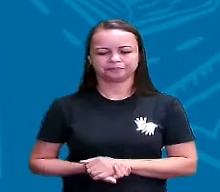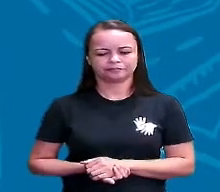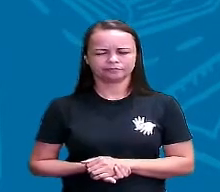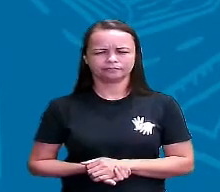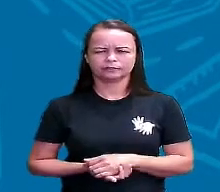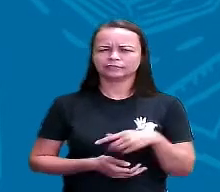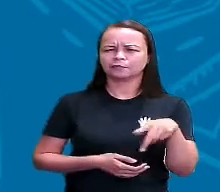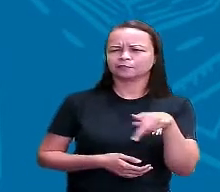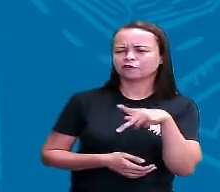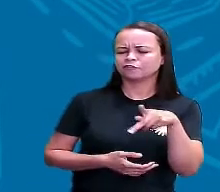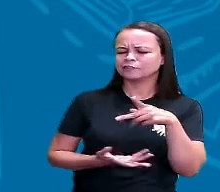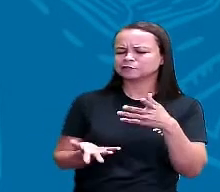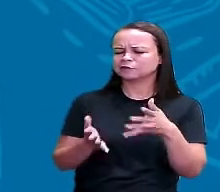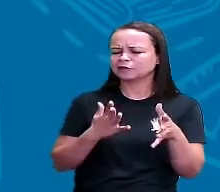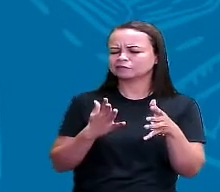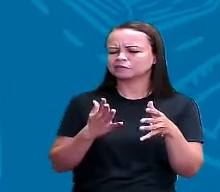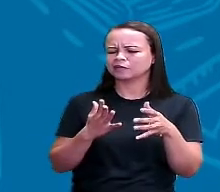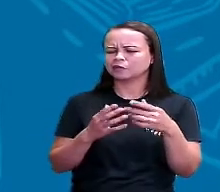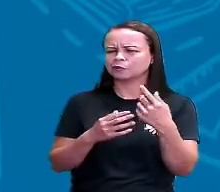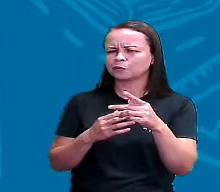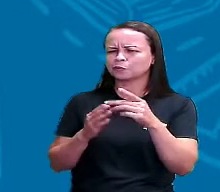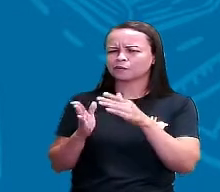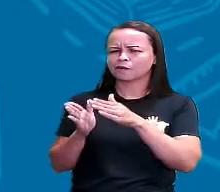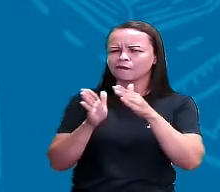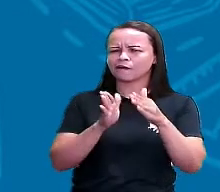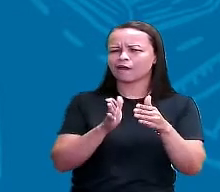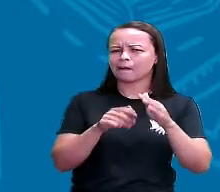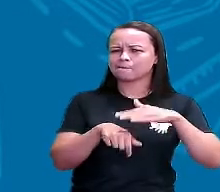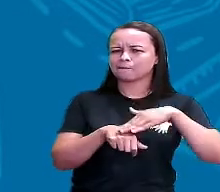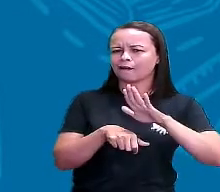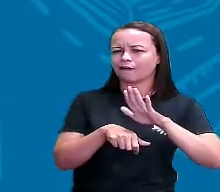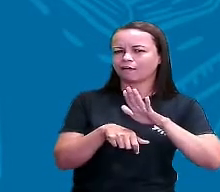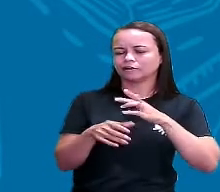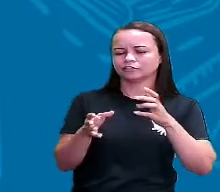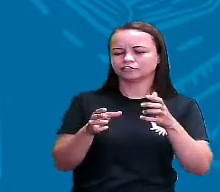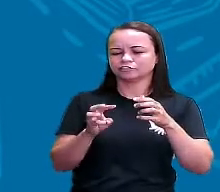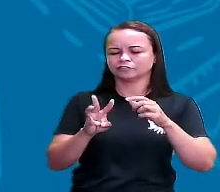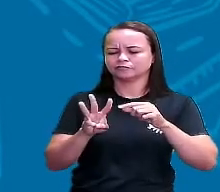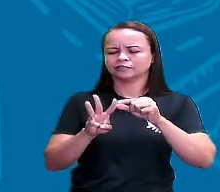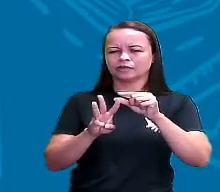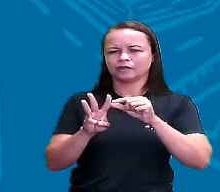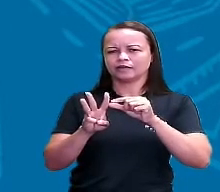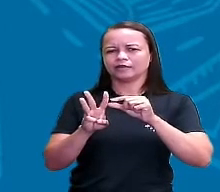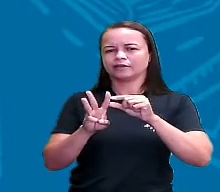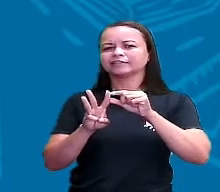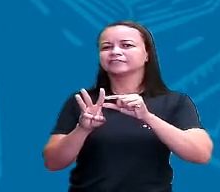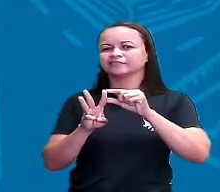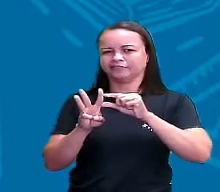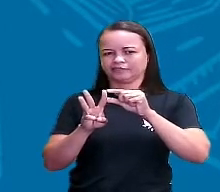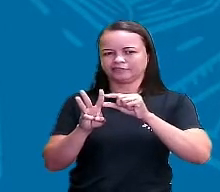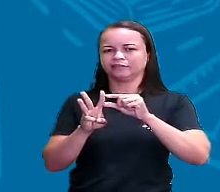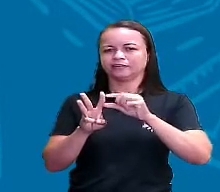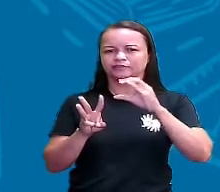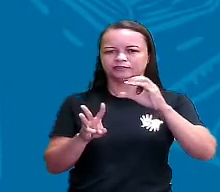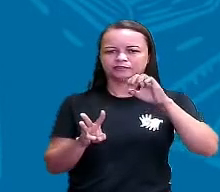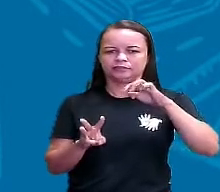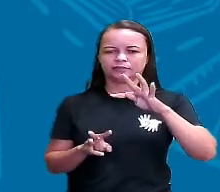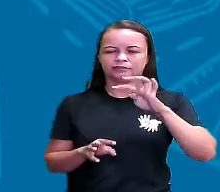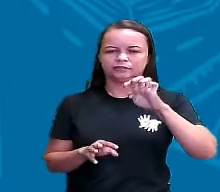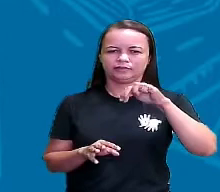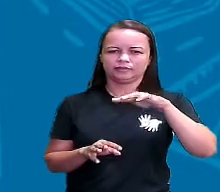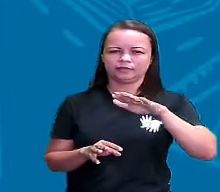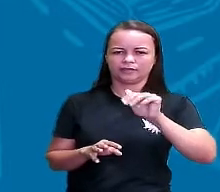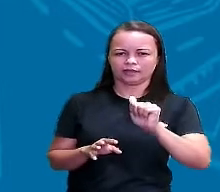Professora, tem uma casinha a mais aqui. Isso, gente, ó. É a casinha da centena, porque eu tenho